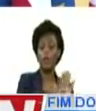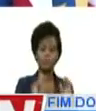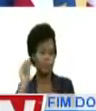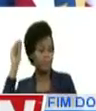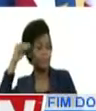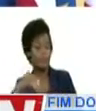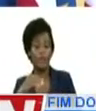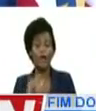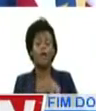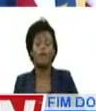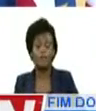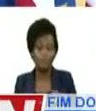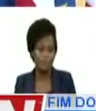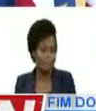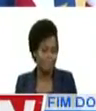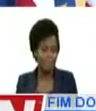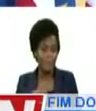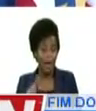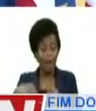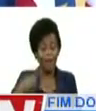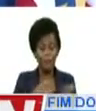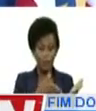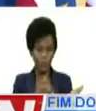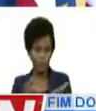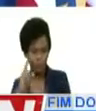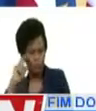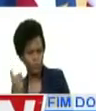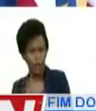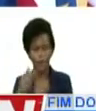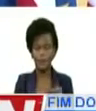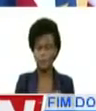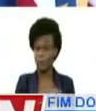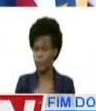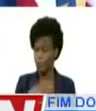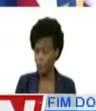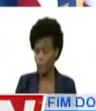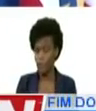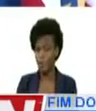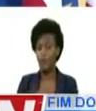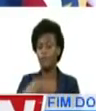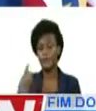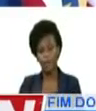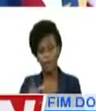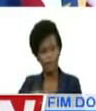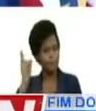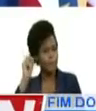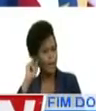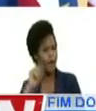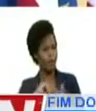estado de emergência constitucional, que, para além de ajudar o controle do quadro